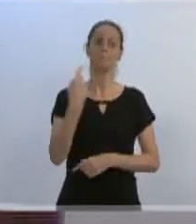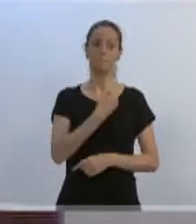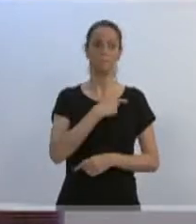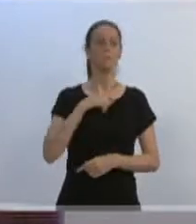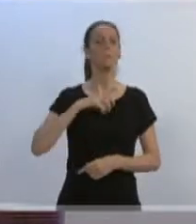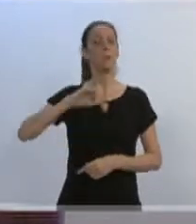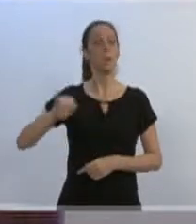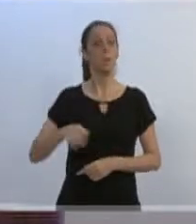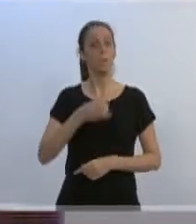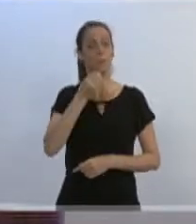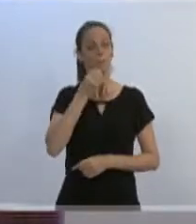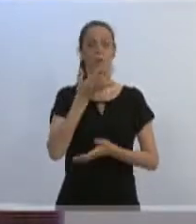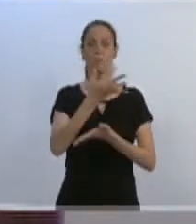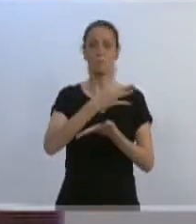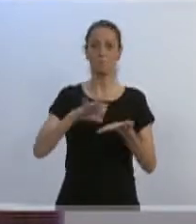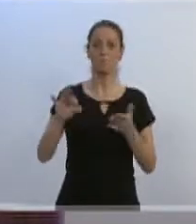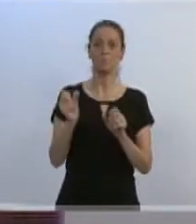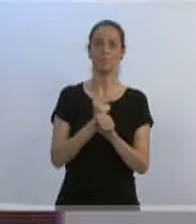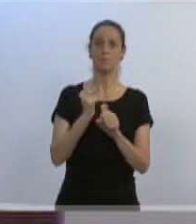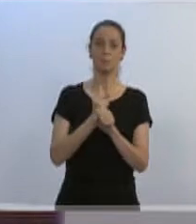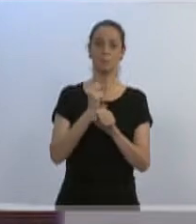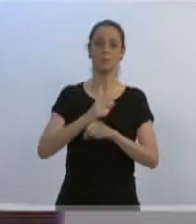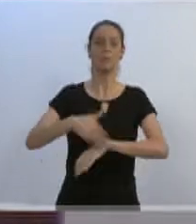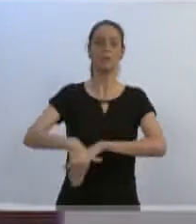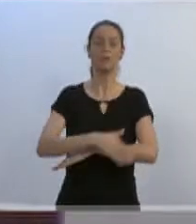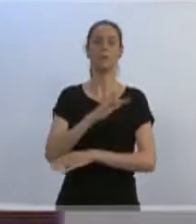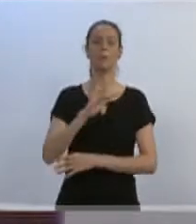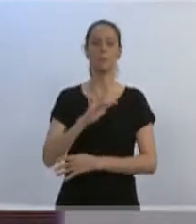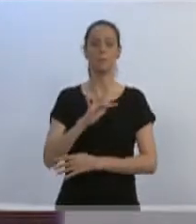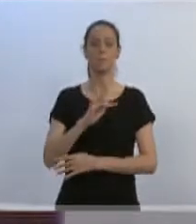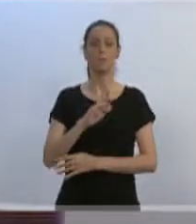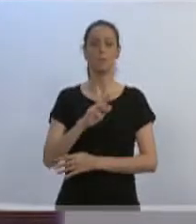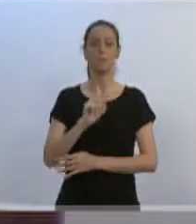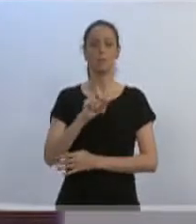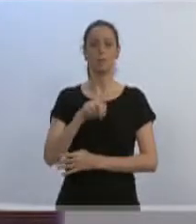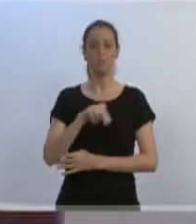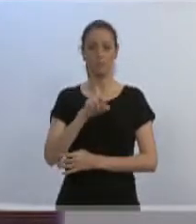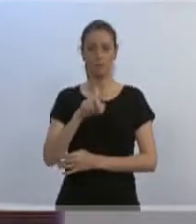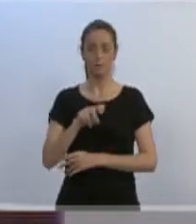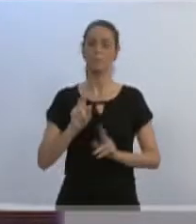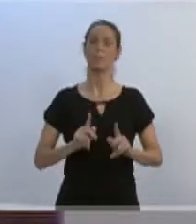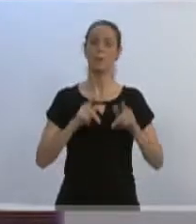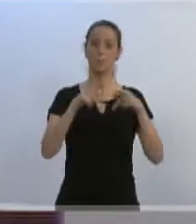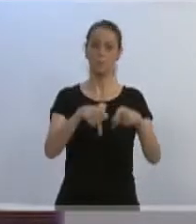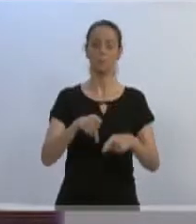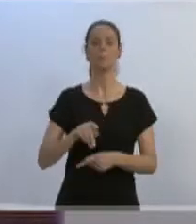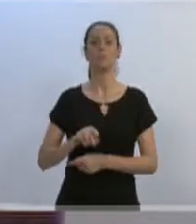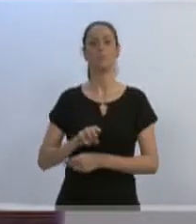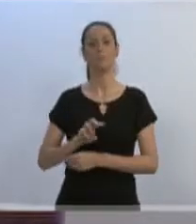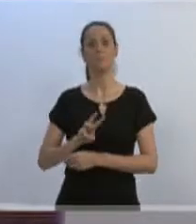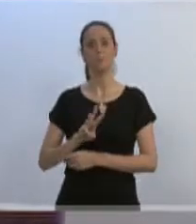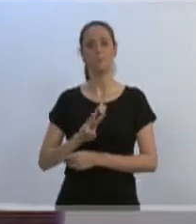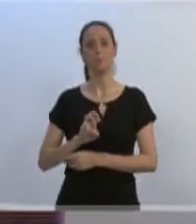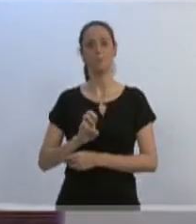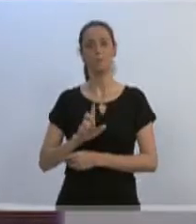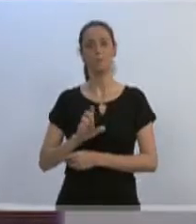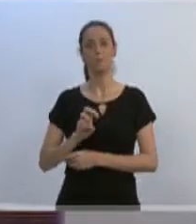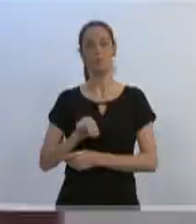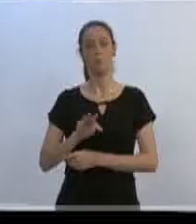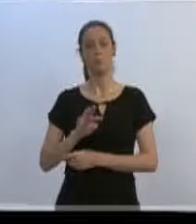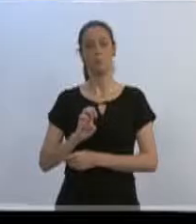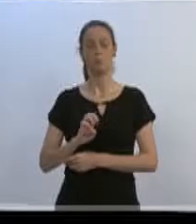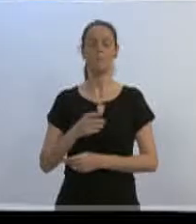de assinar a ordem de serviço na frança milhares no meio da ponte mílvio roth eu gostaria de mostrar essa foto